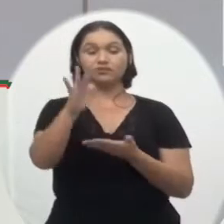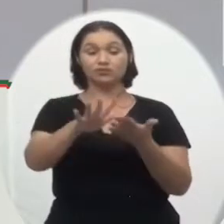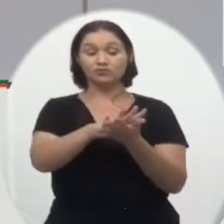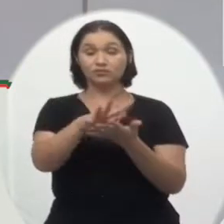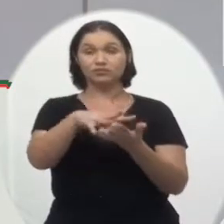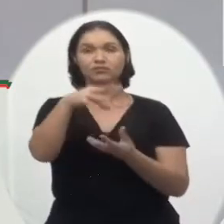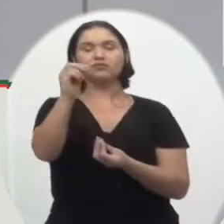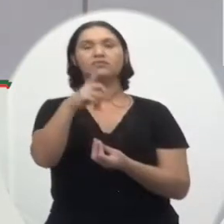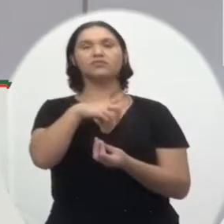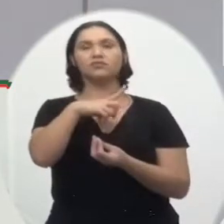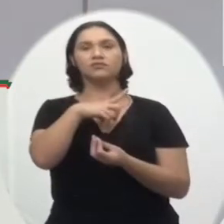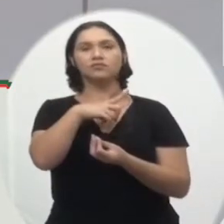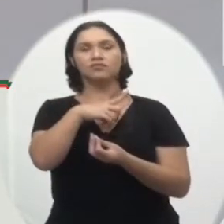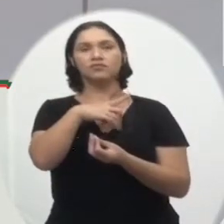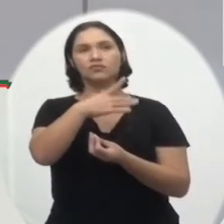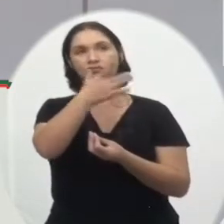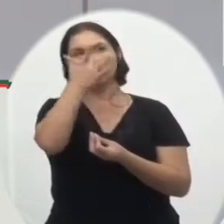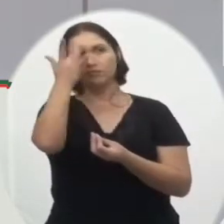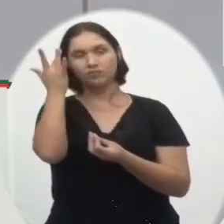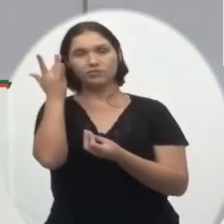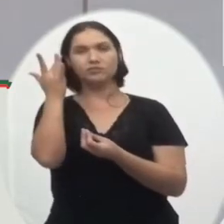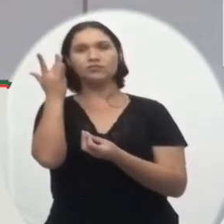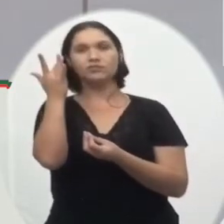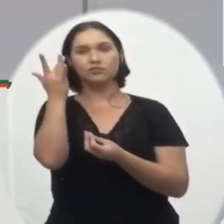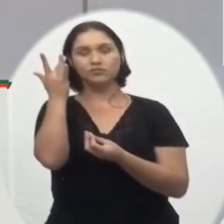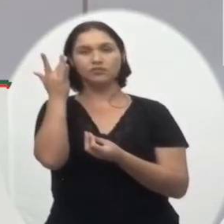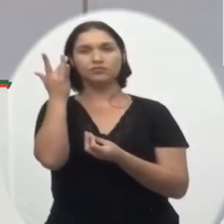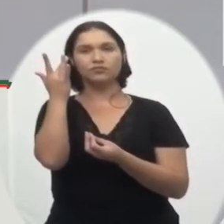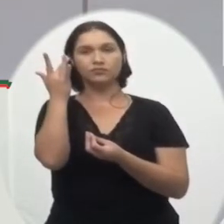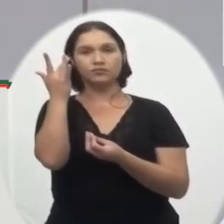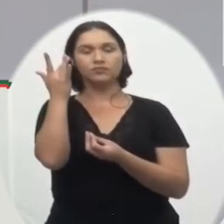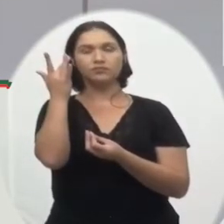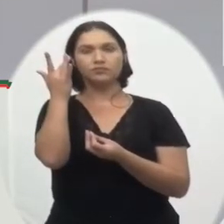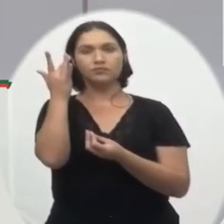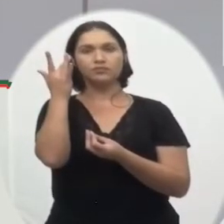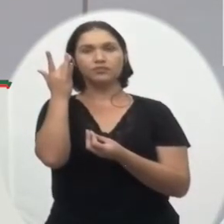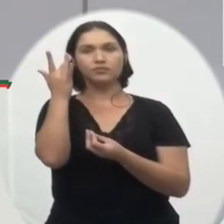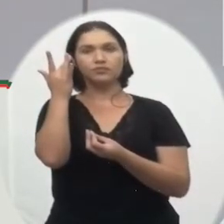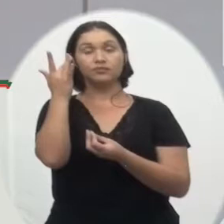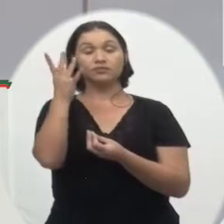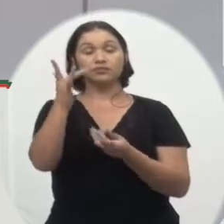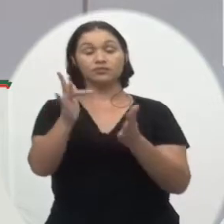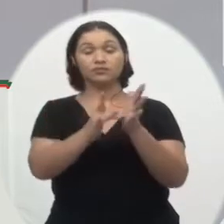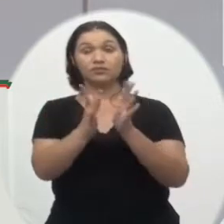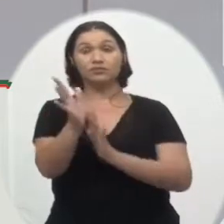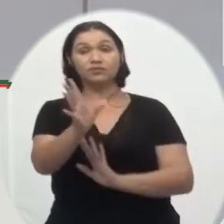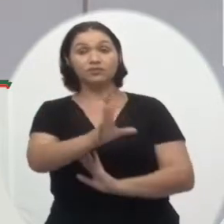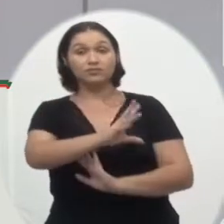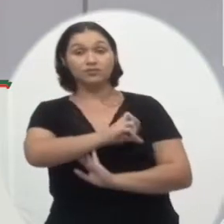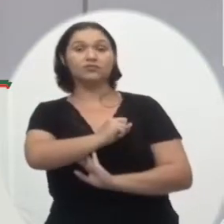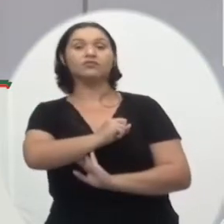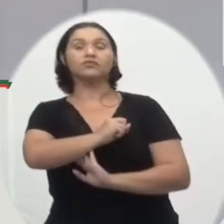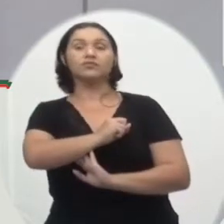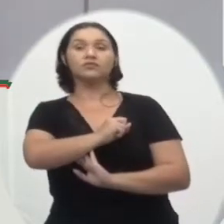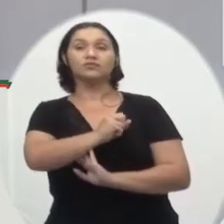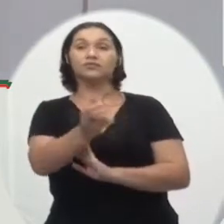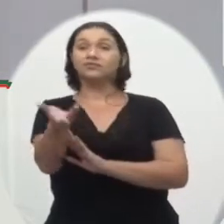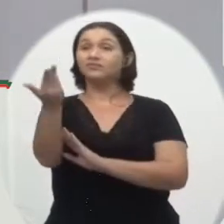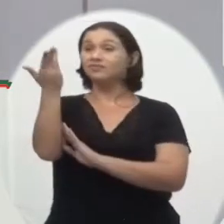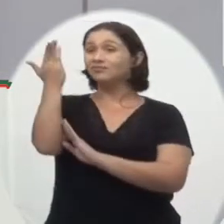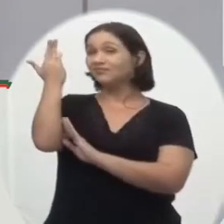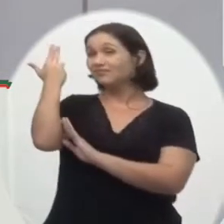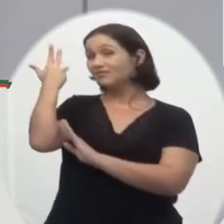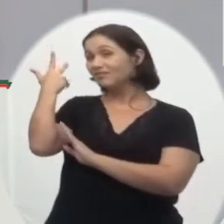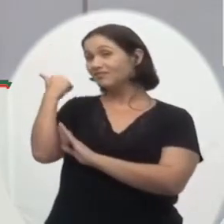que um dia, o mesmo Cristo que deu a vida por nós, também deu a vida por eles. O mesmo Cristo que amou a cada um de nós,